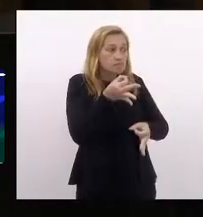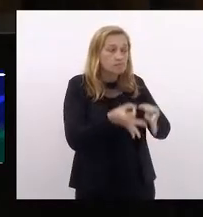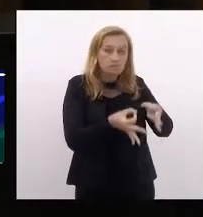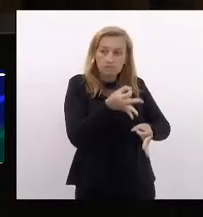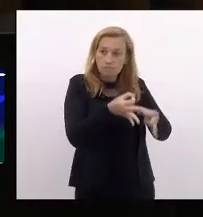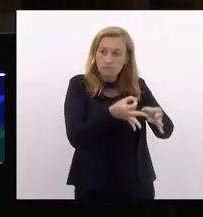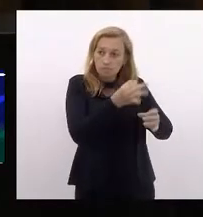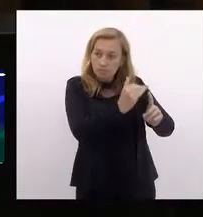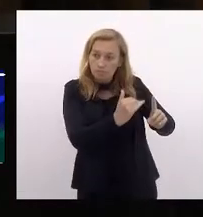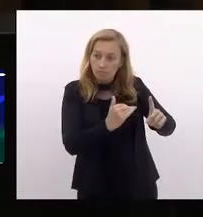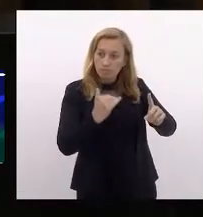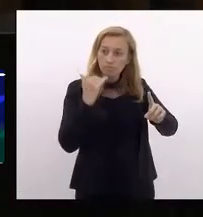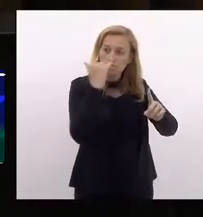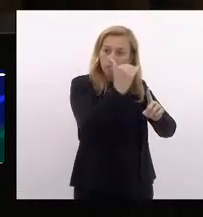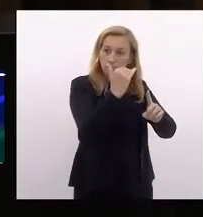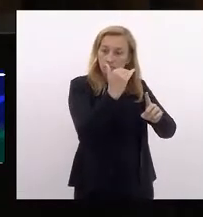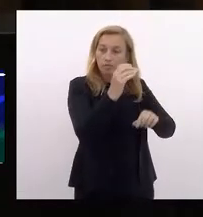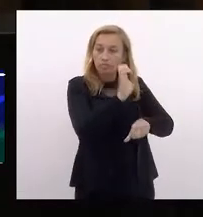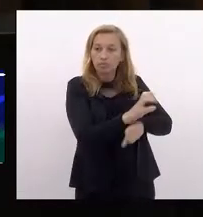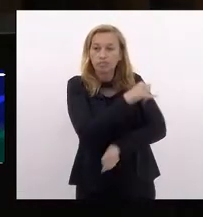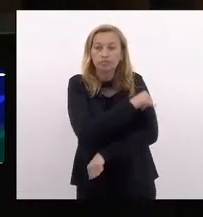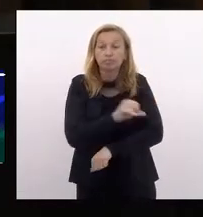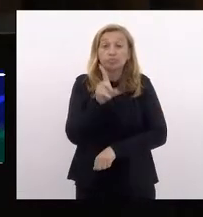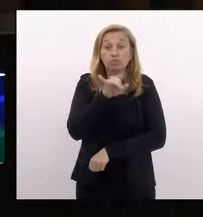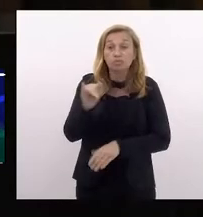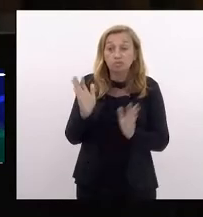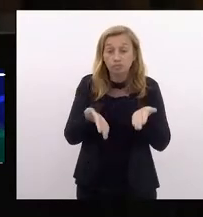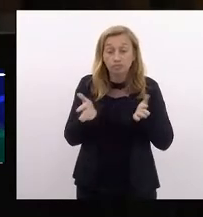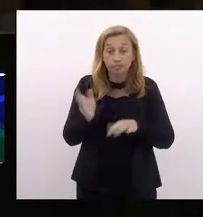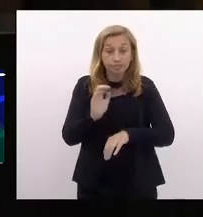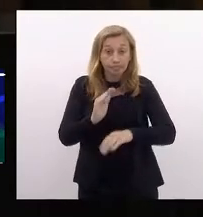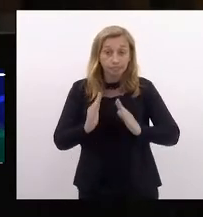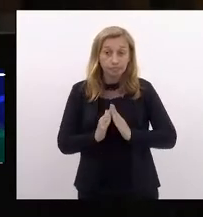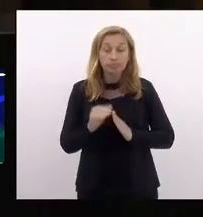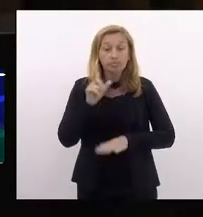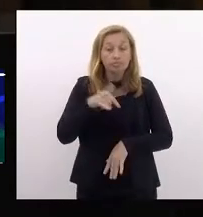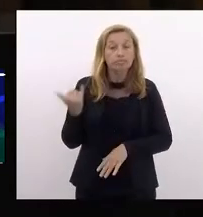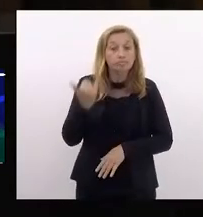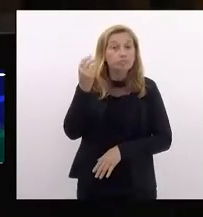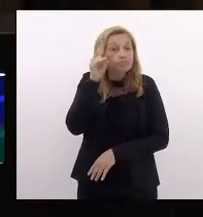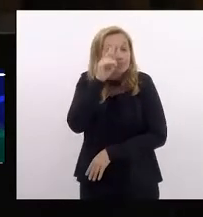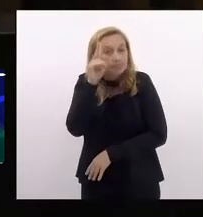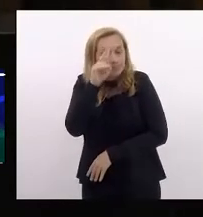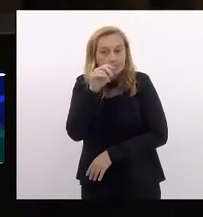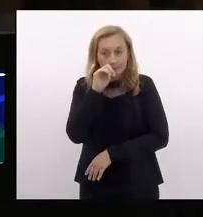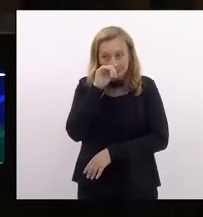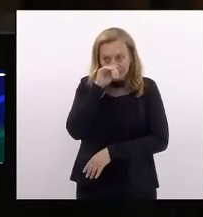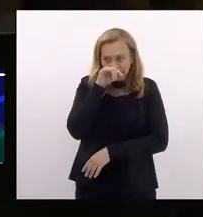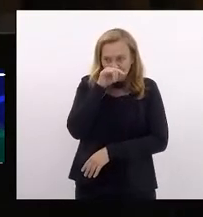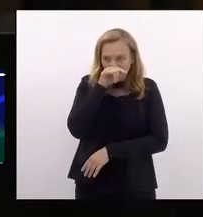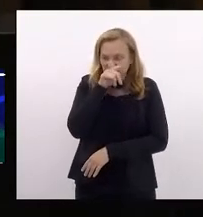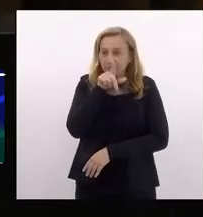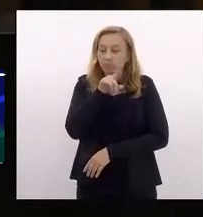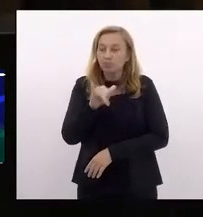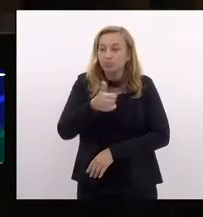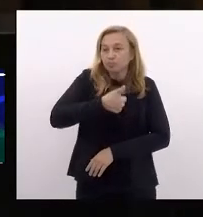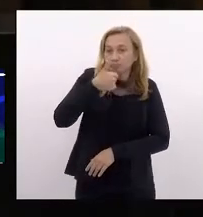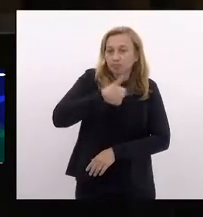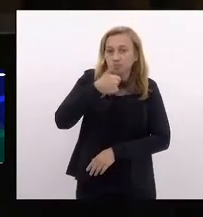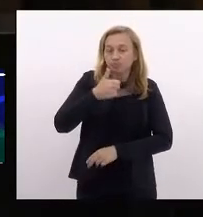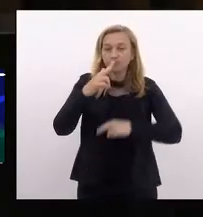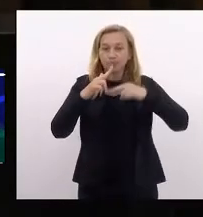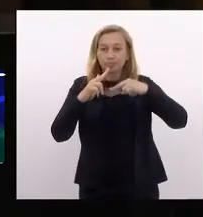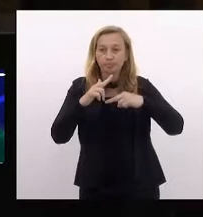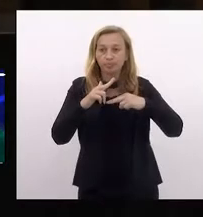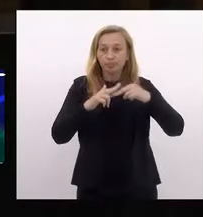Contas do Estado do Rio de Janeiro no dia de hoje a essa casa e é importante lembrar que ainda no dia primeiro